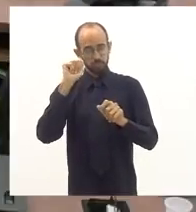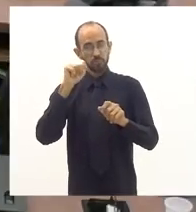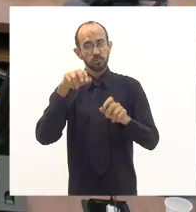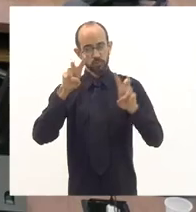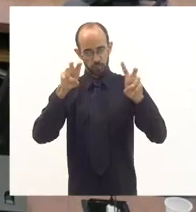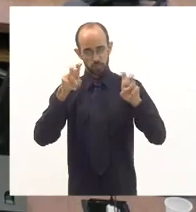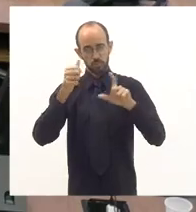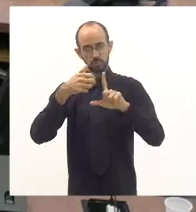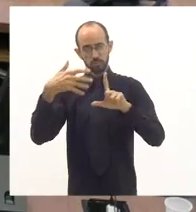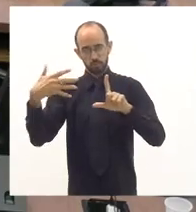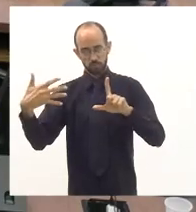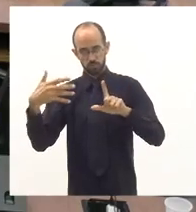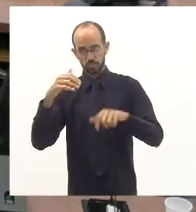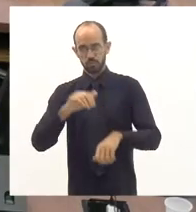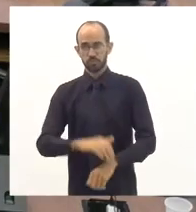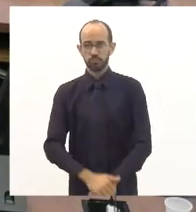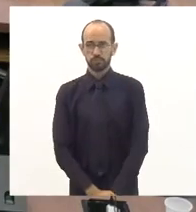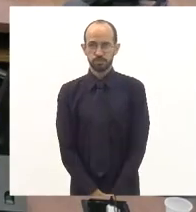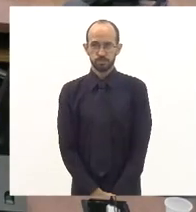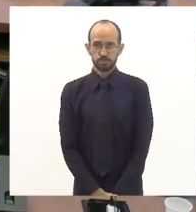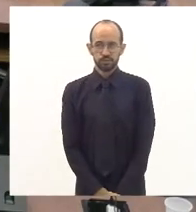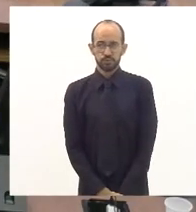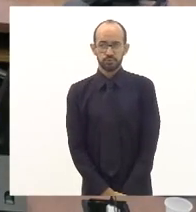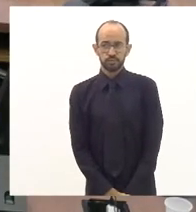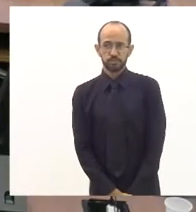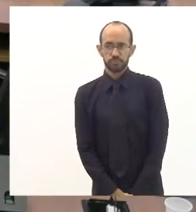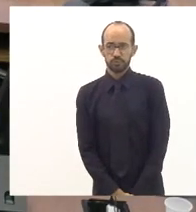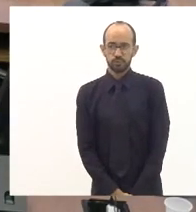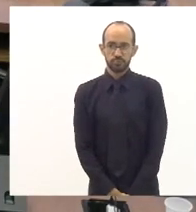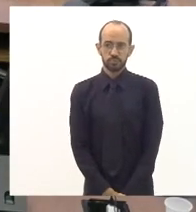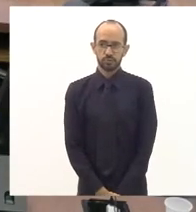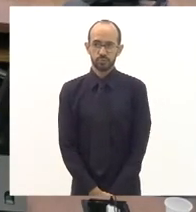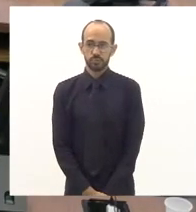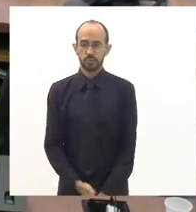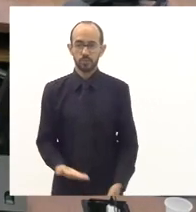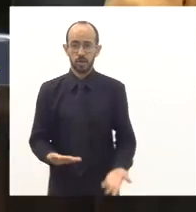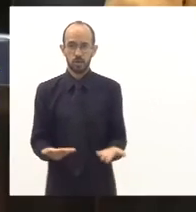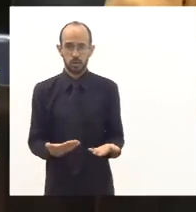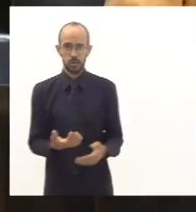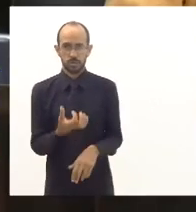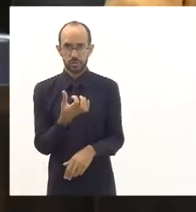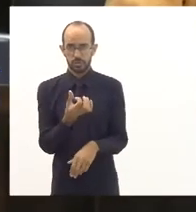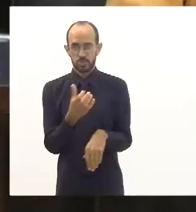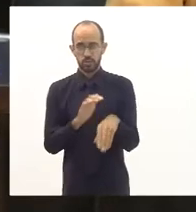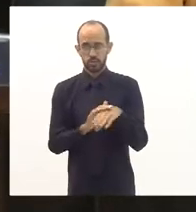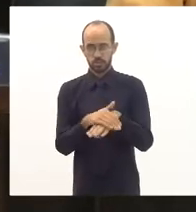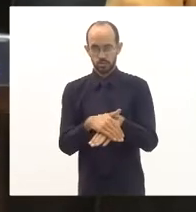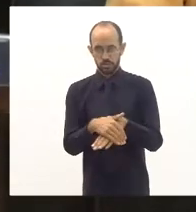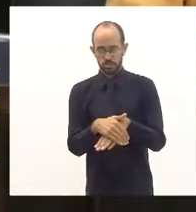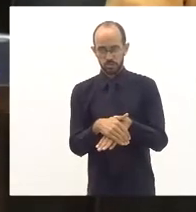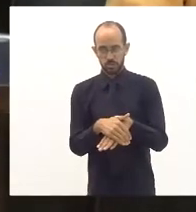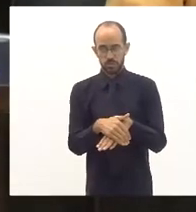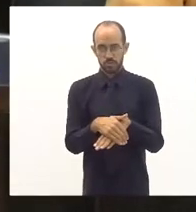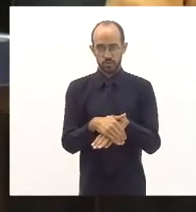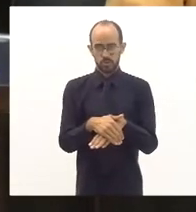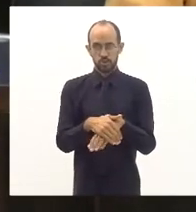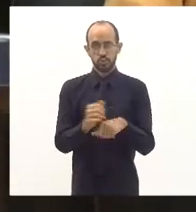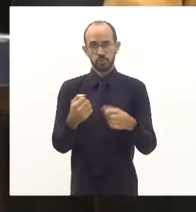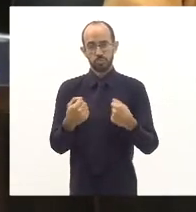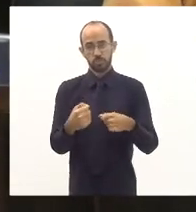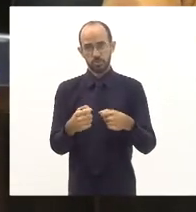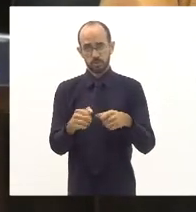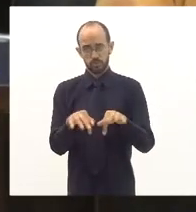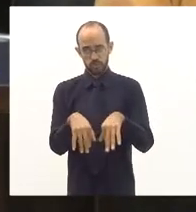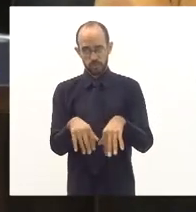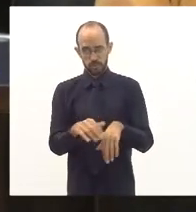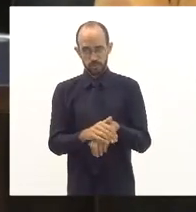bem. Não, só um instante. Desculpe, Duda. Desculpe. São 6 horas da noite. Era para ter quase 6. Vamos com... Quer